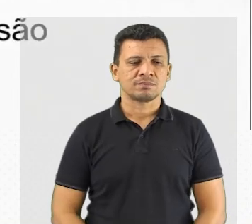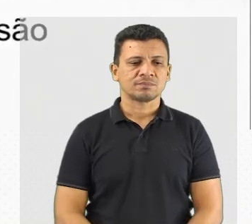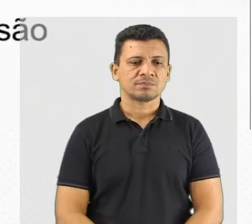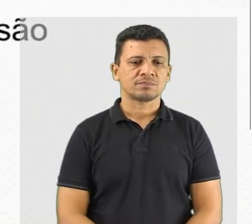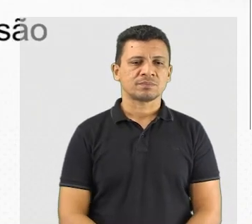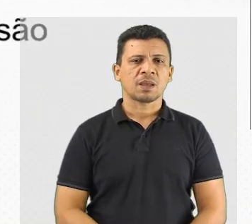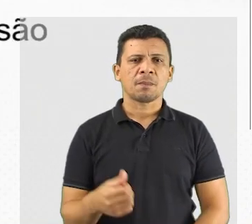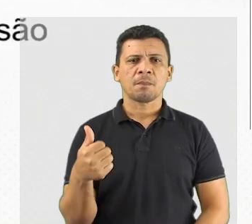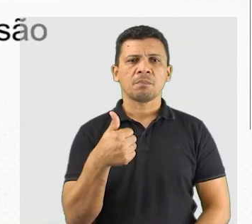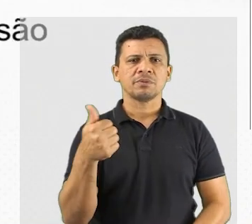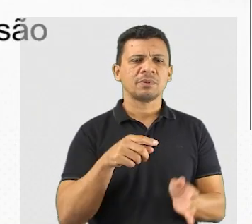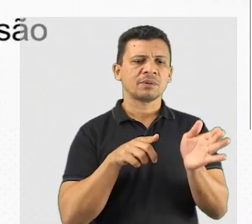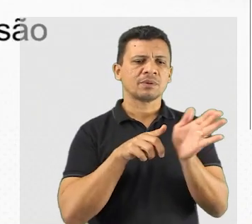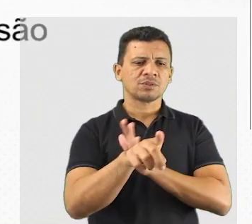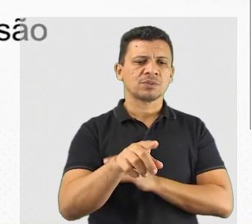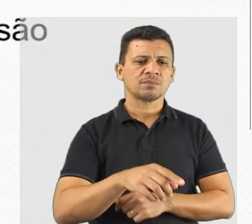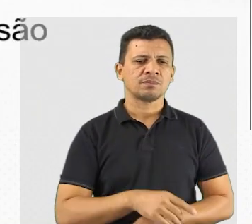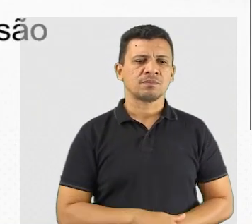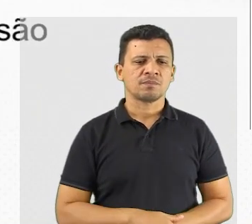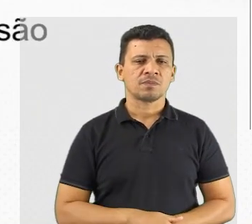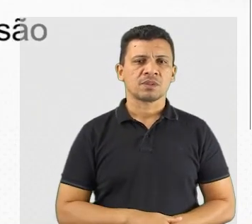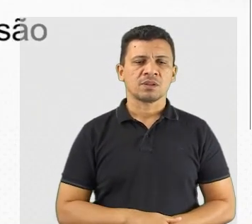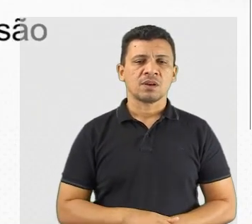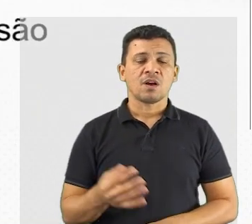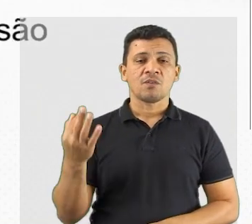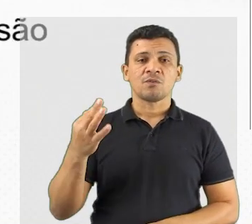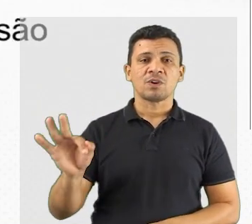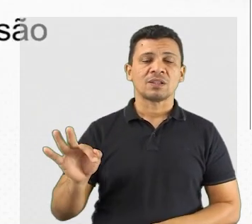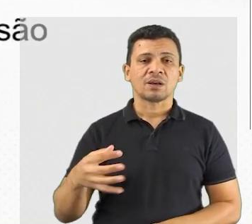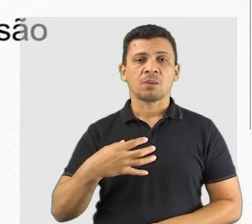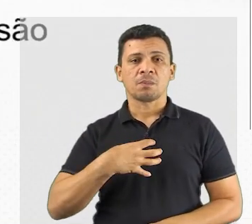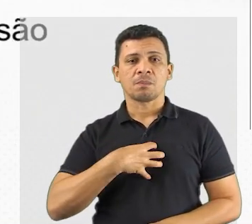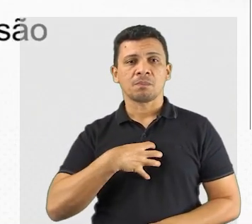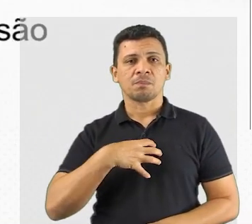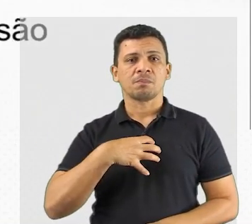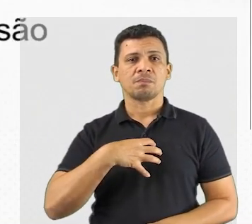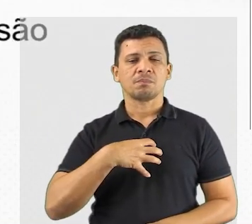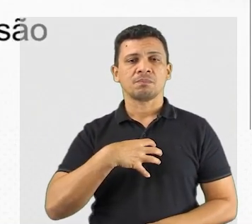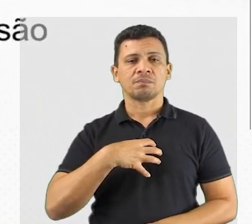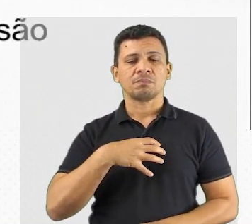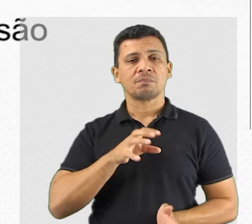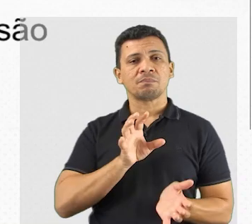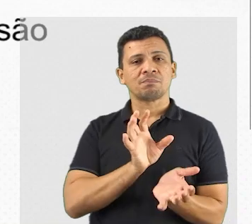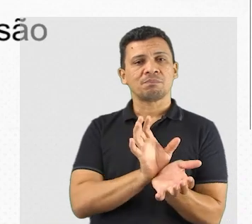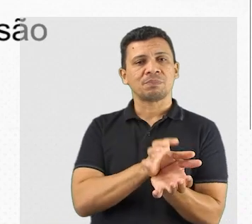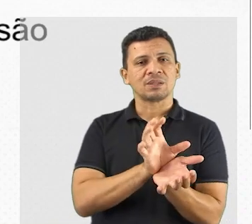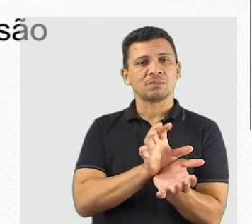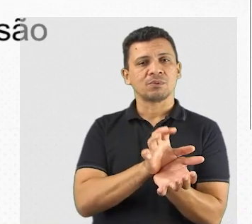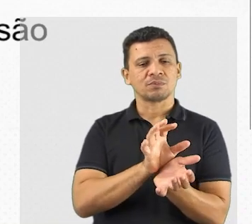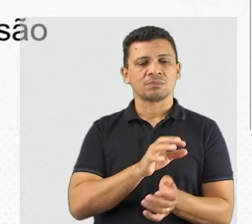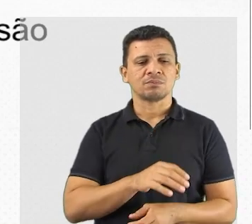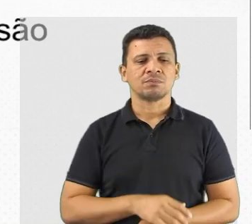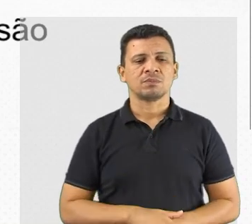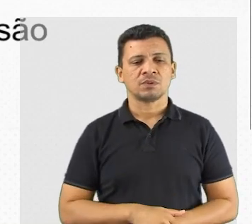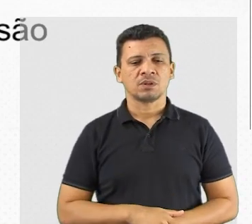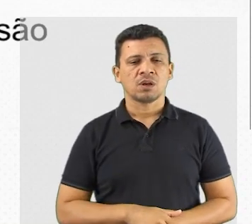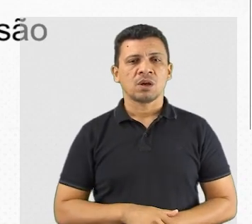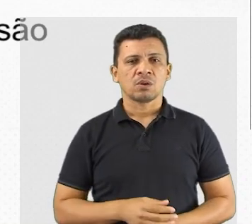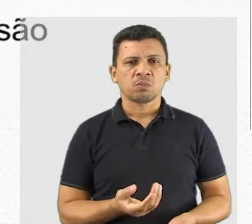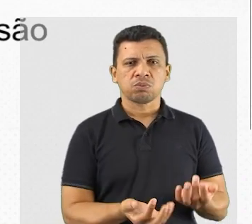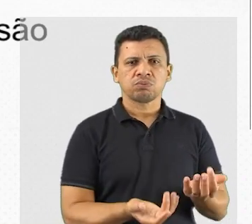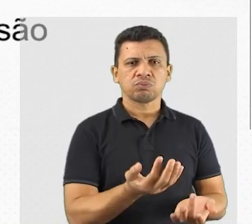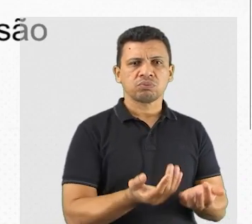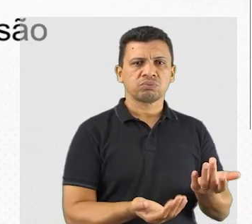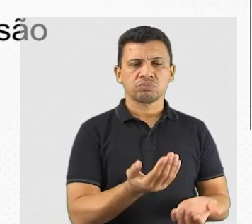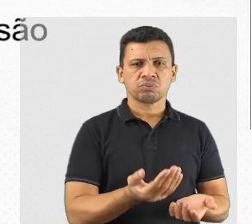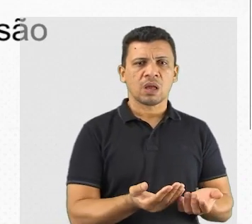Primeira questão. Federal de Pernambuco. Foi observando que o cozimento de meio quilo de